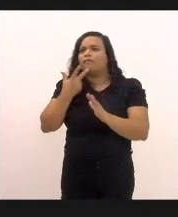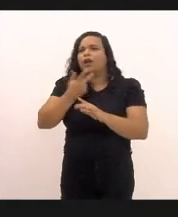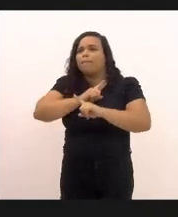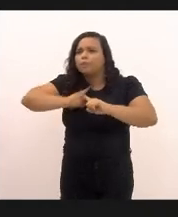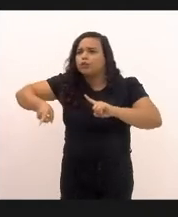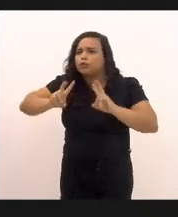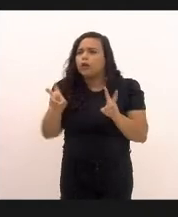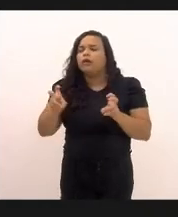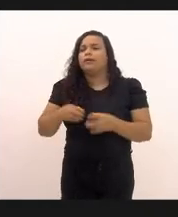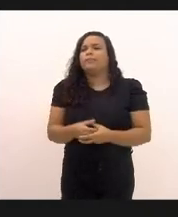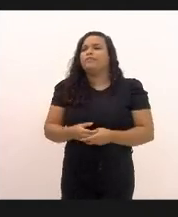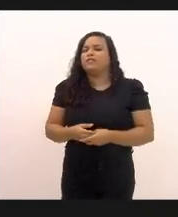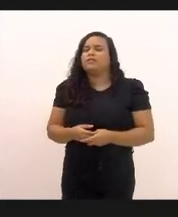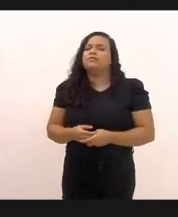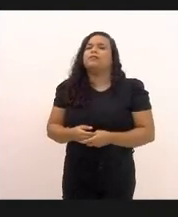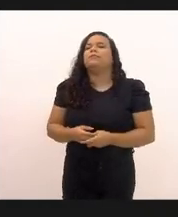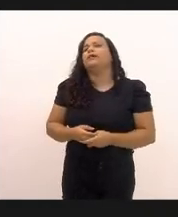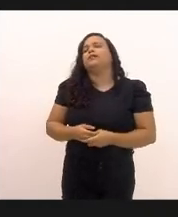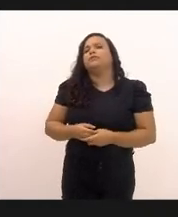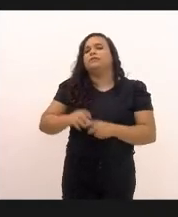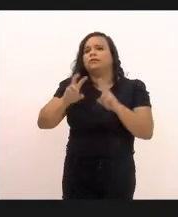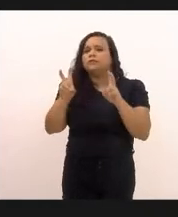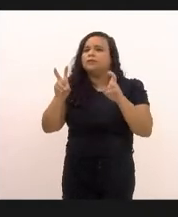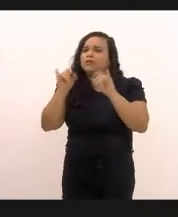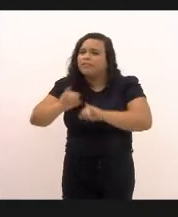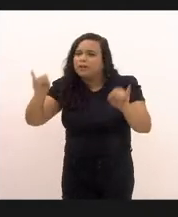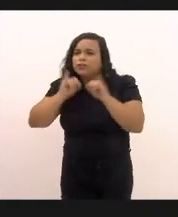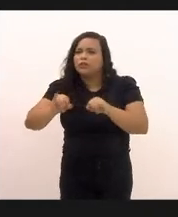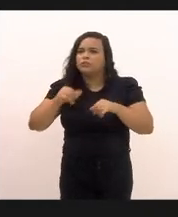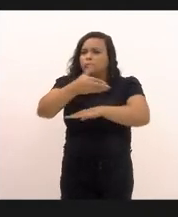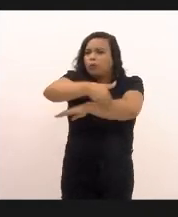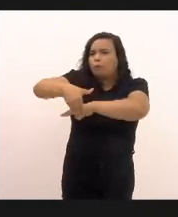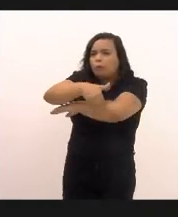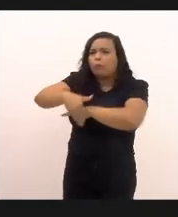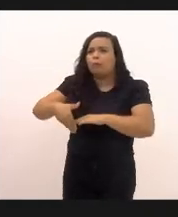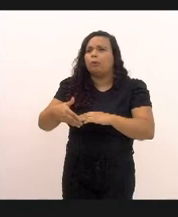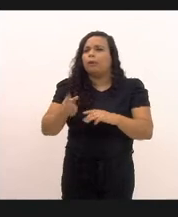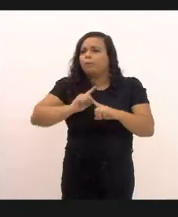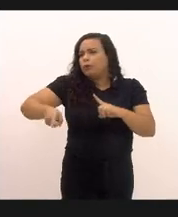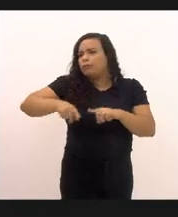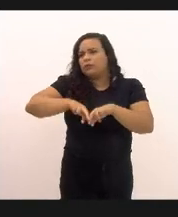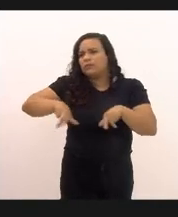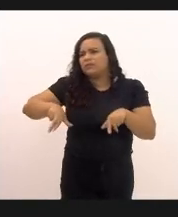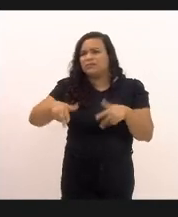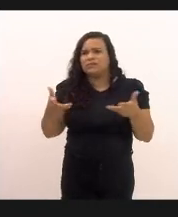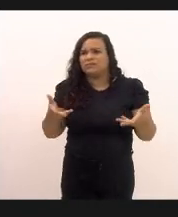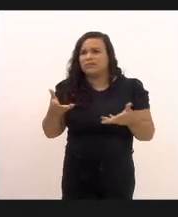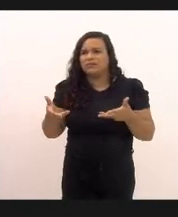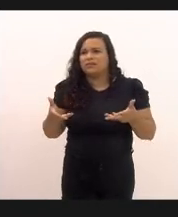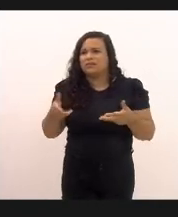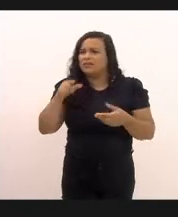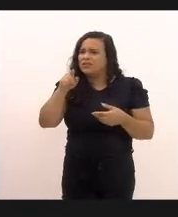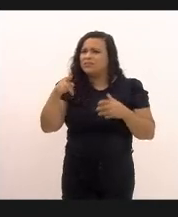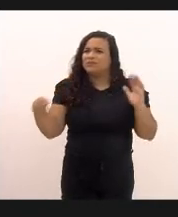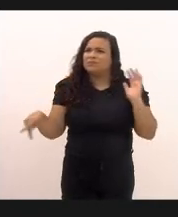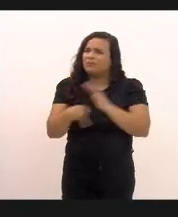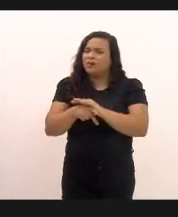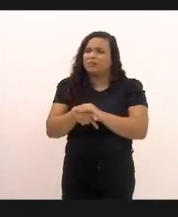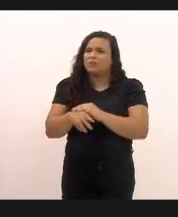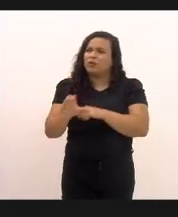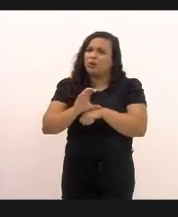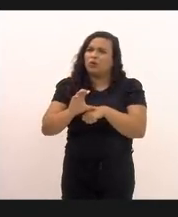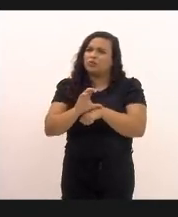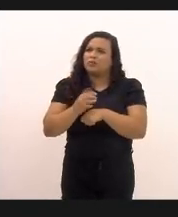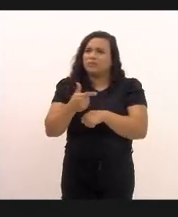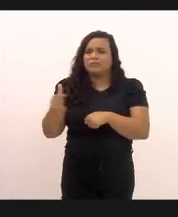proibir evangelismo nas ruas e tudo mais, aquilo está totalmente eivado de constitucionalidade. Mas eu não vou entrar